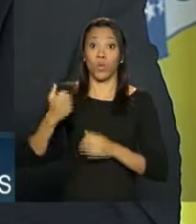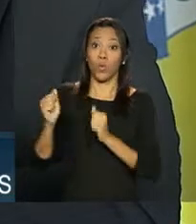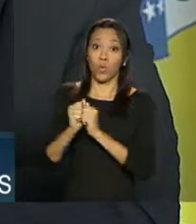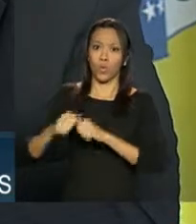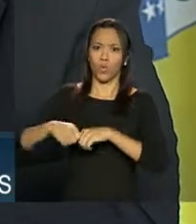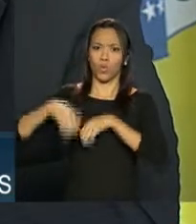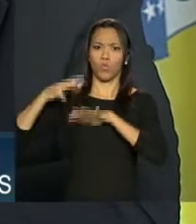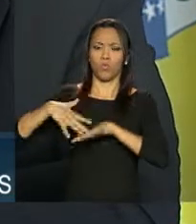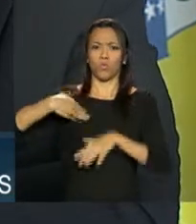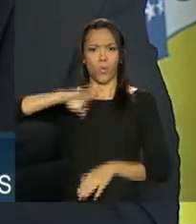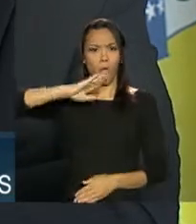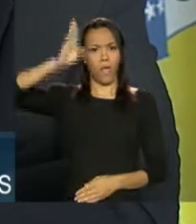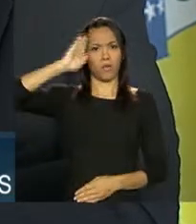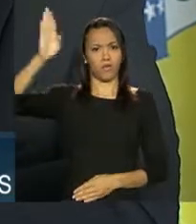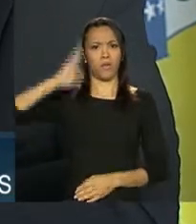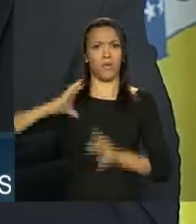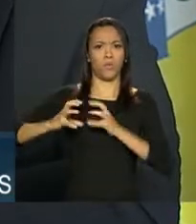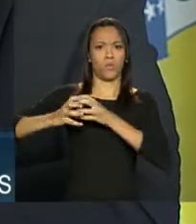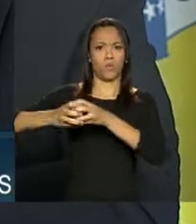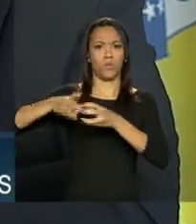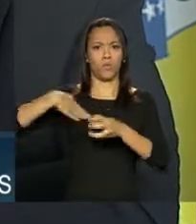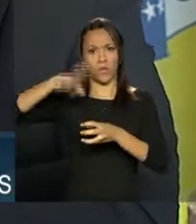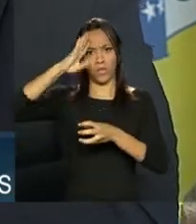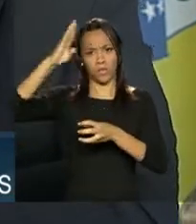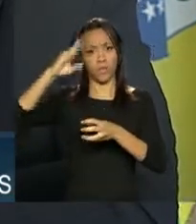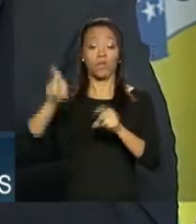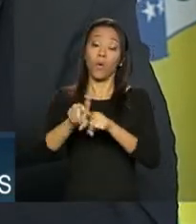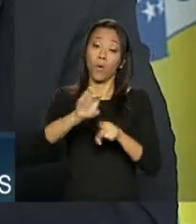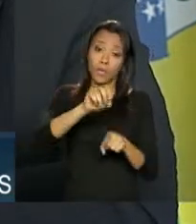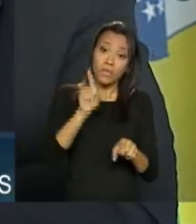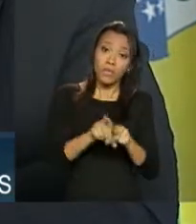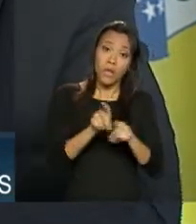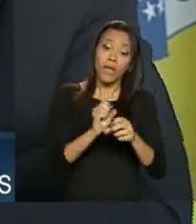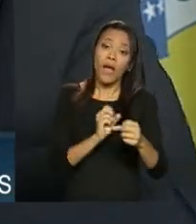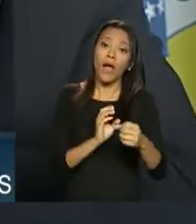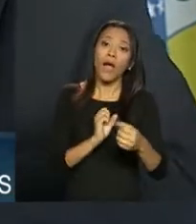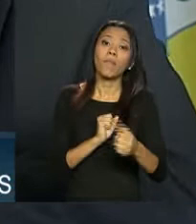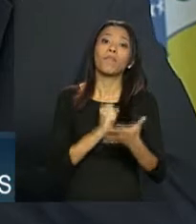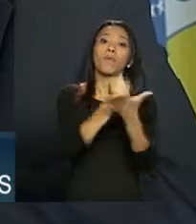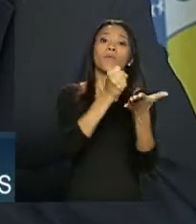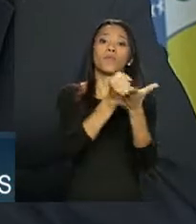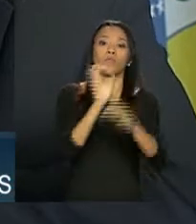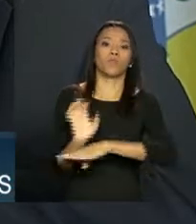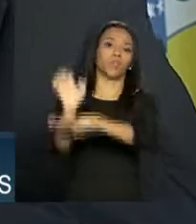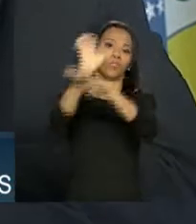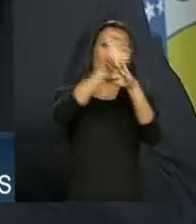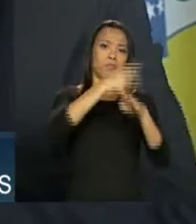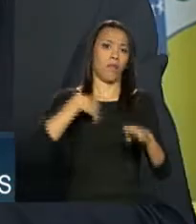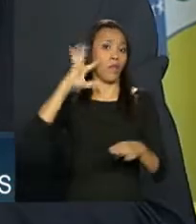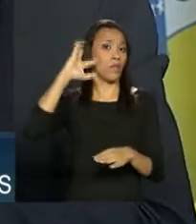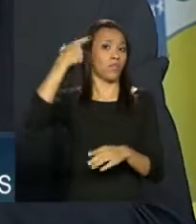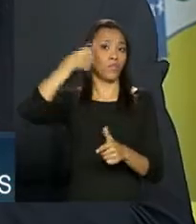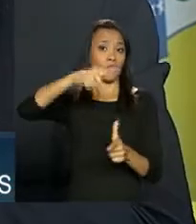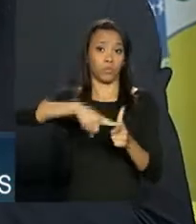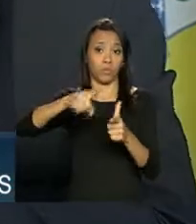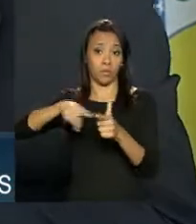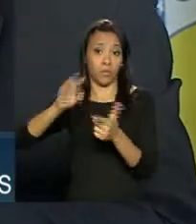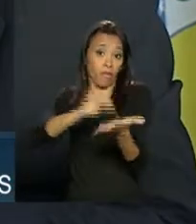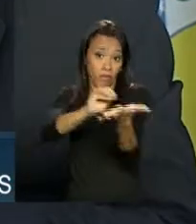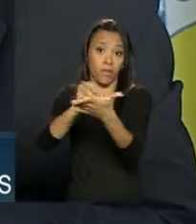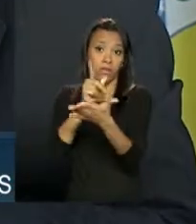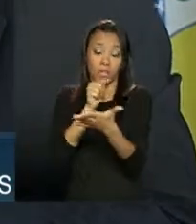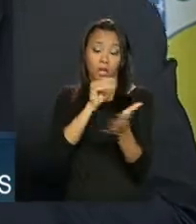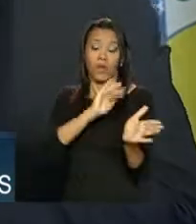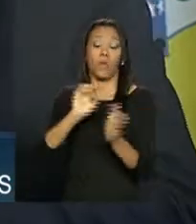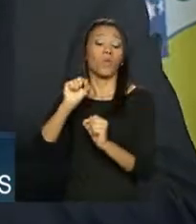ou através dos próprios estados E aí apoiando os estados nessa operação mas o que vai solucionar a questão hídrica